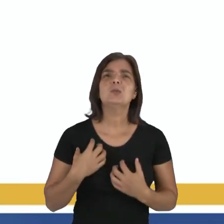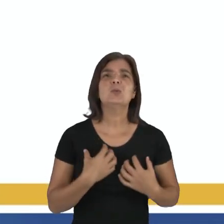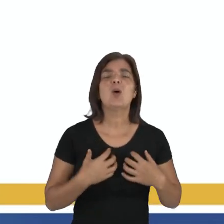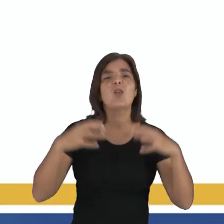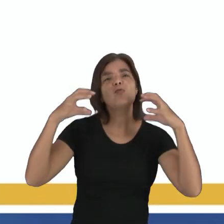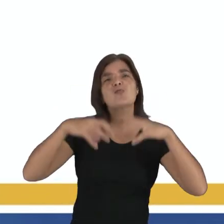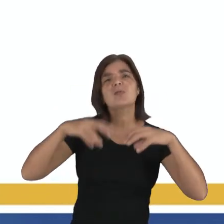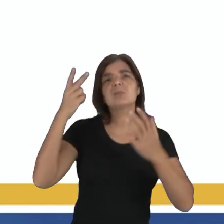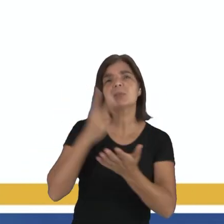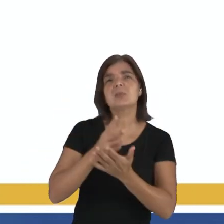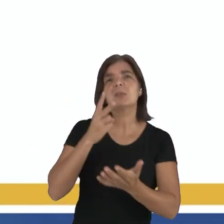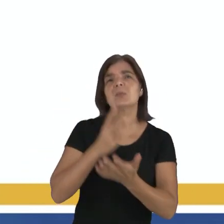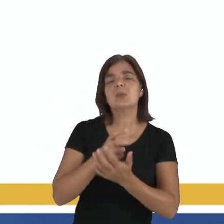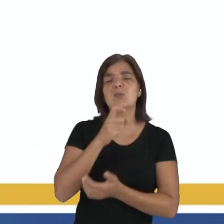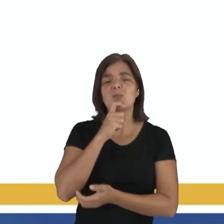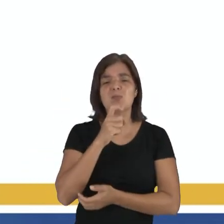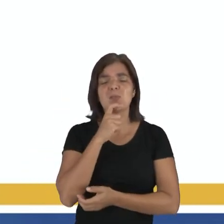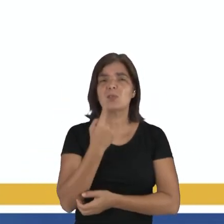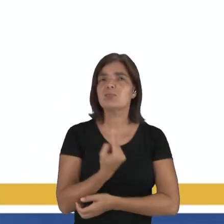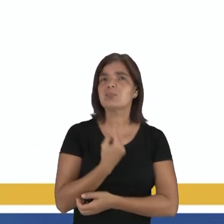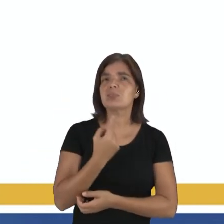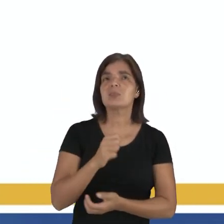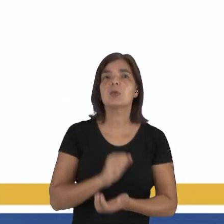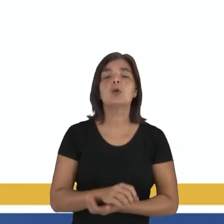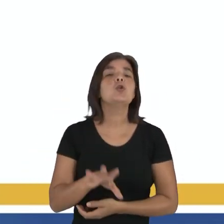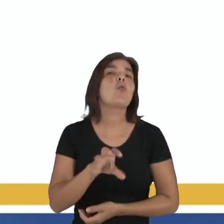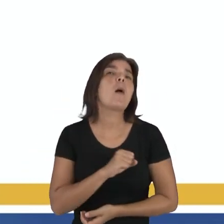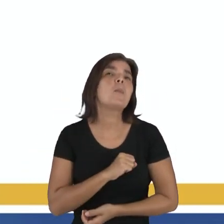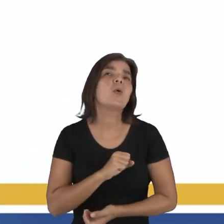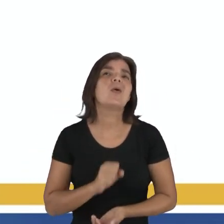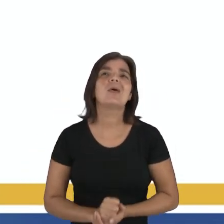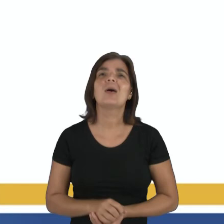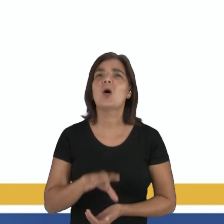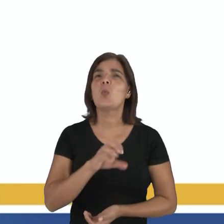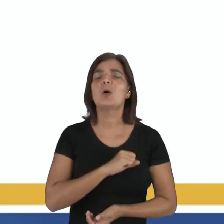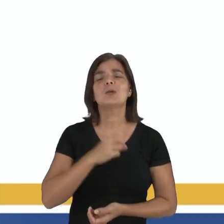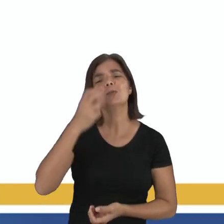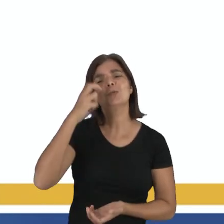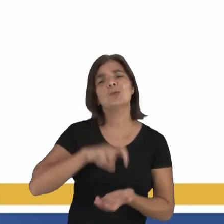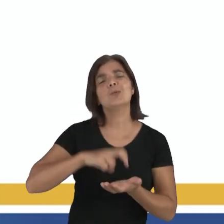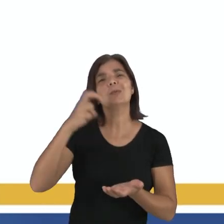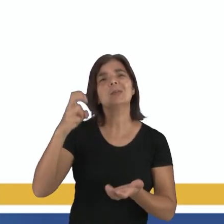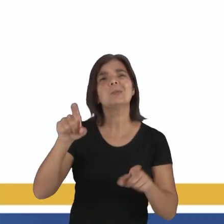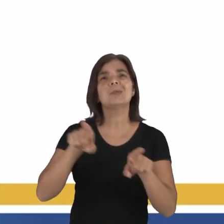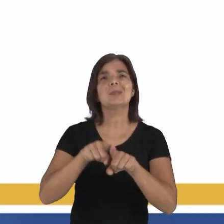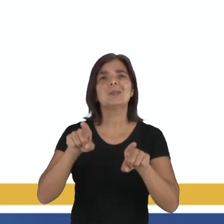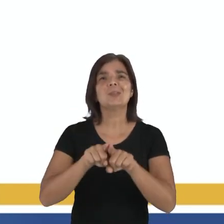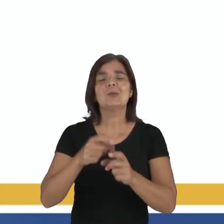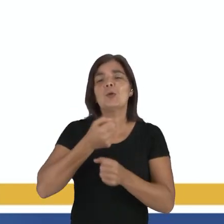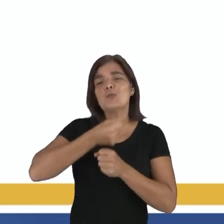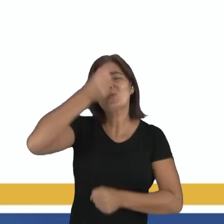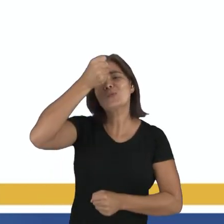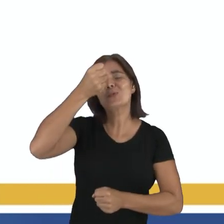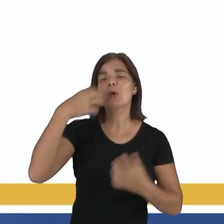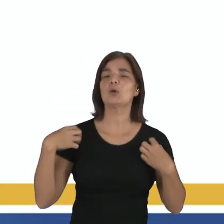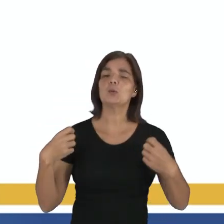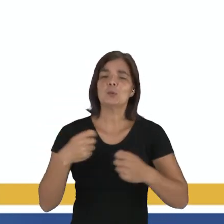Uma chuvinha constante, fria e desoladora. E o amor sai toda manhã com um suéter e